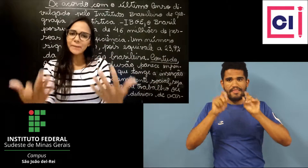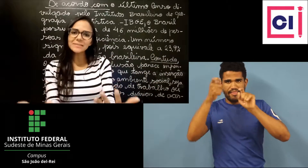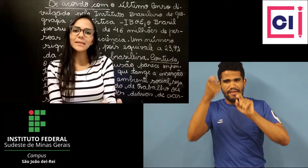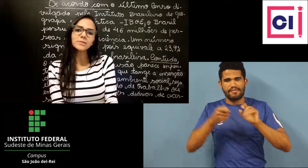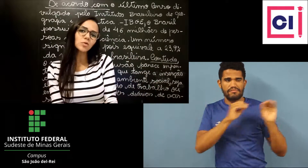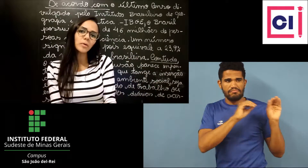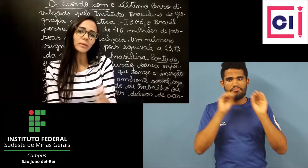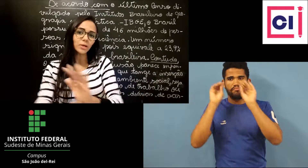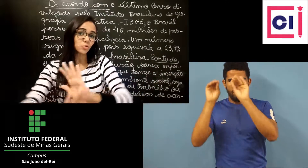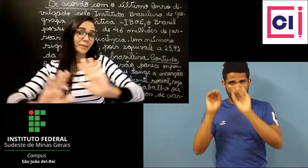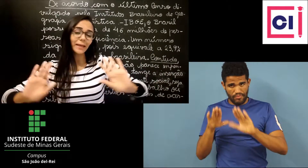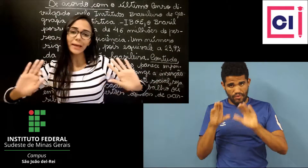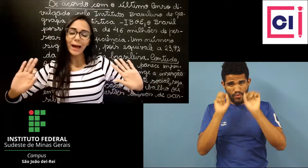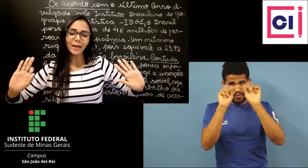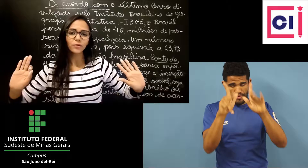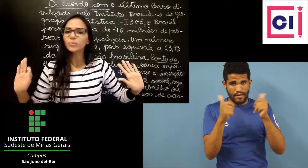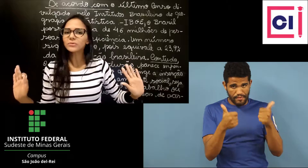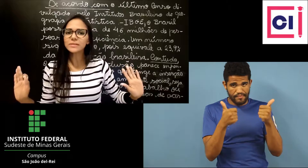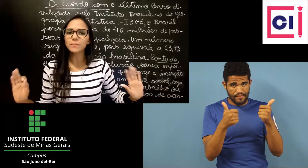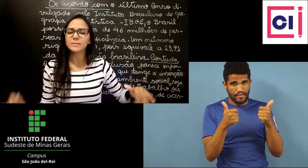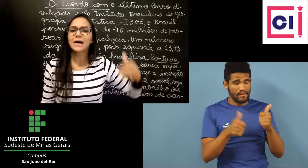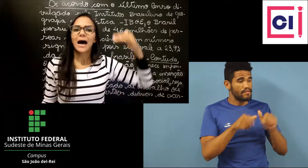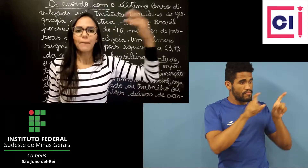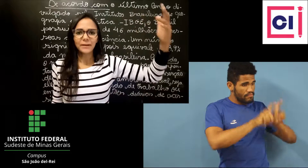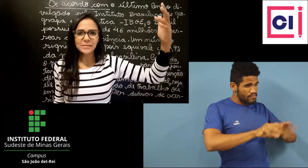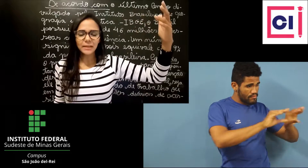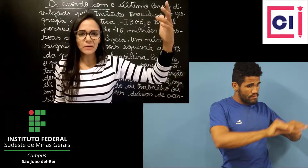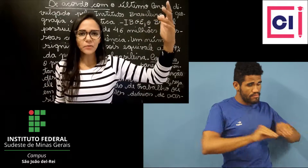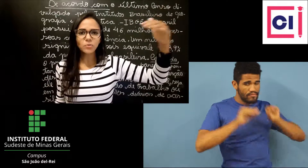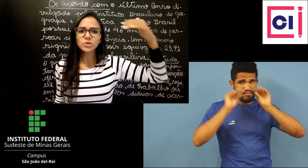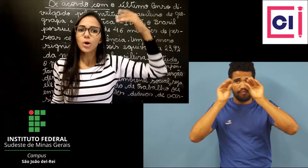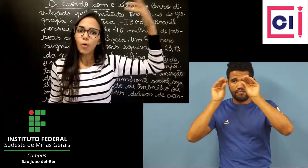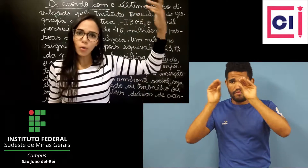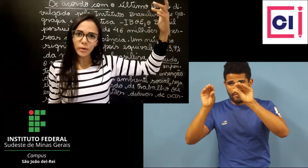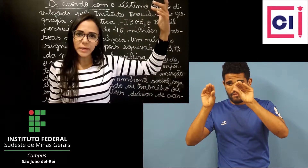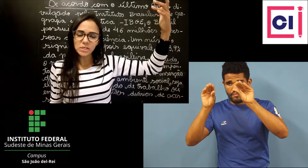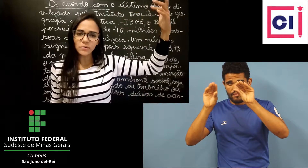estatística e apresentei isso no meu texto. Até aí foi muito simples. Apresentei a